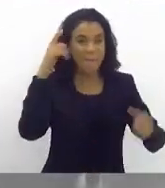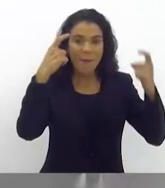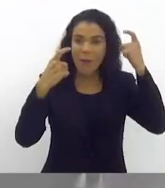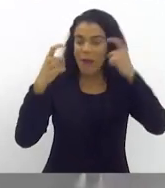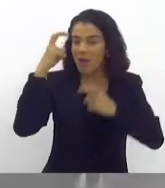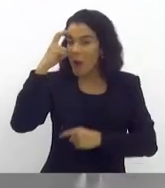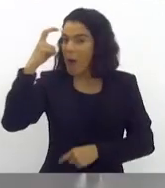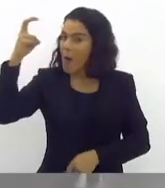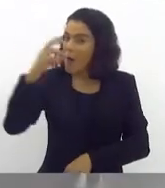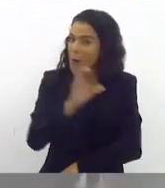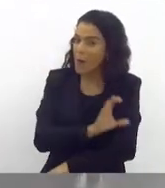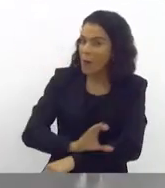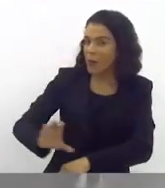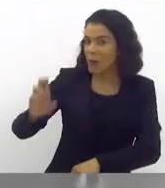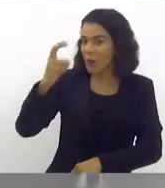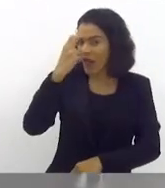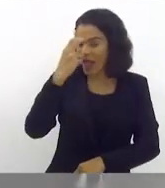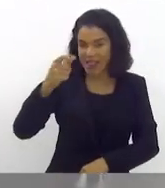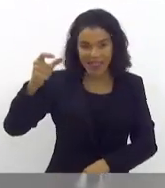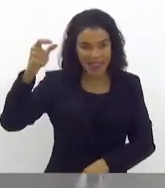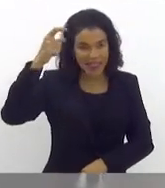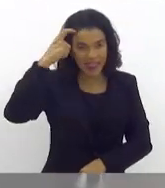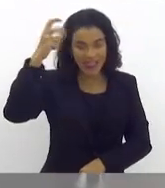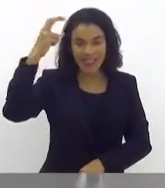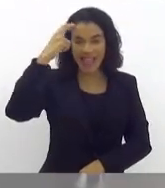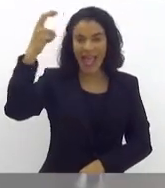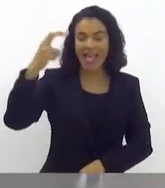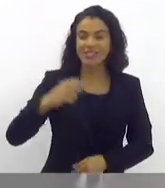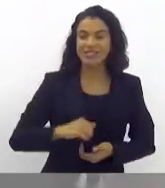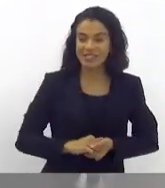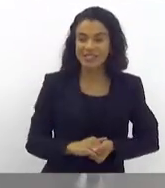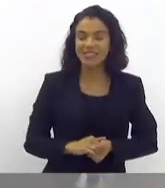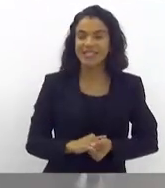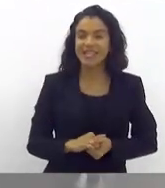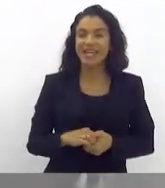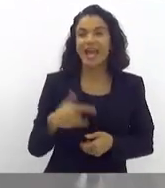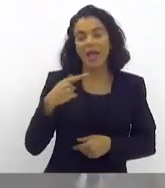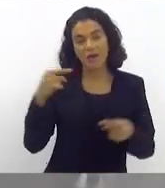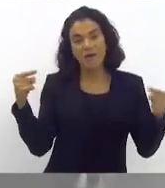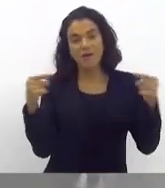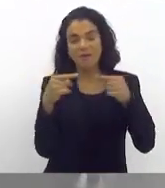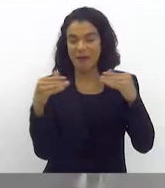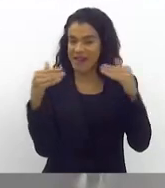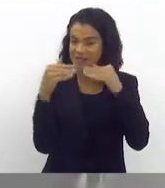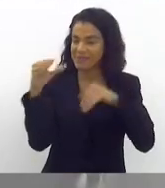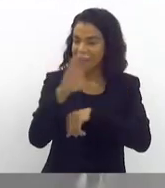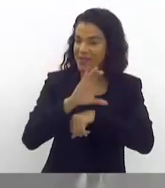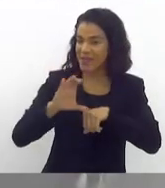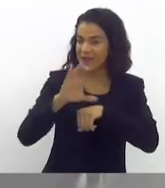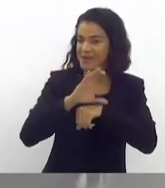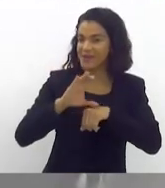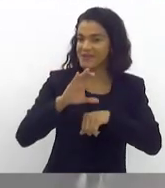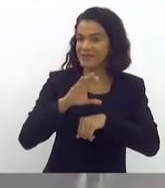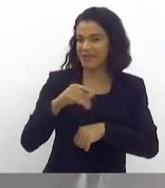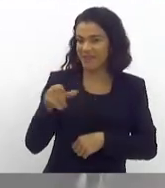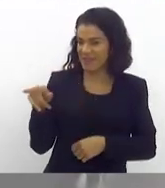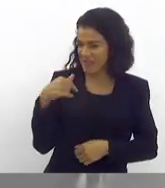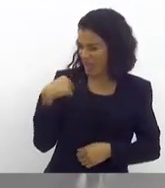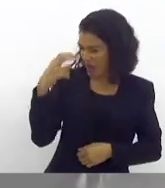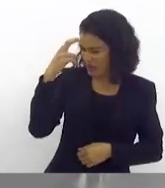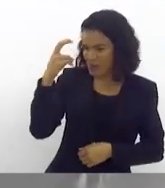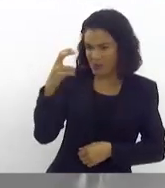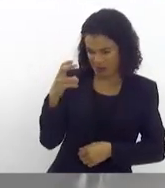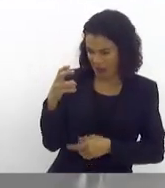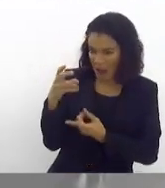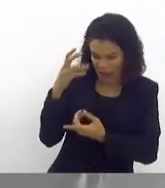É. Para aparecer, deputada Verônica Lima. Um parecer pela constitucionalidade. Se a deputada Verônica acha que isso é da nossa cultura,